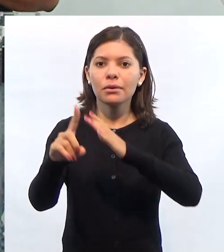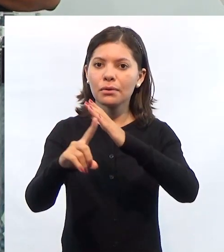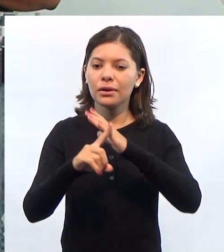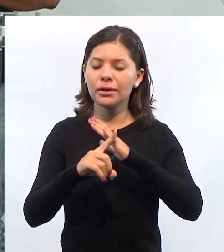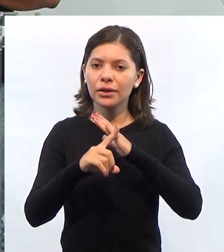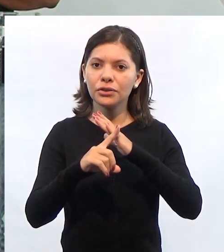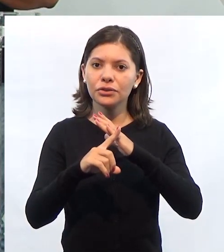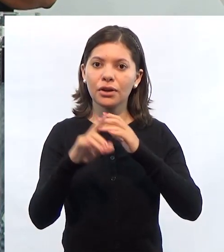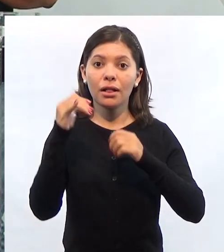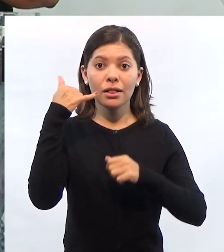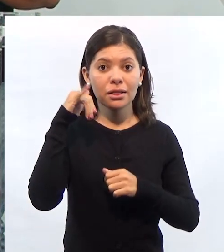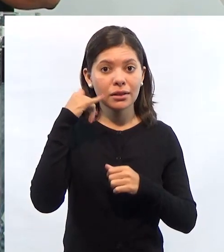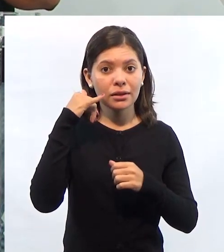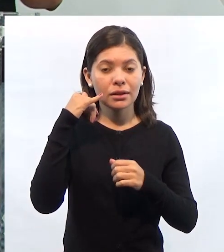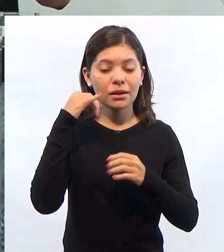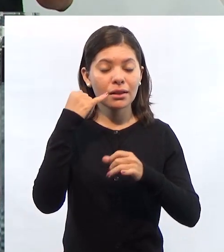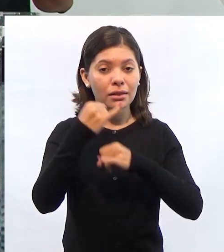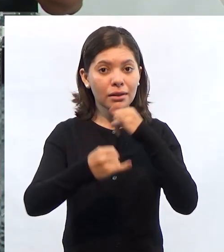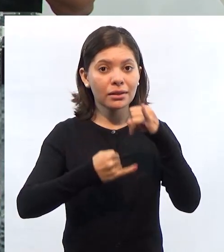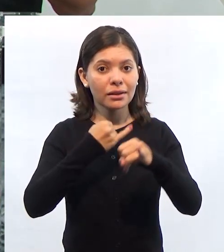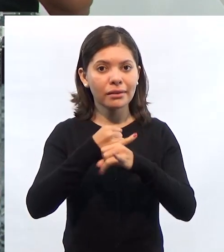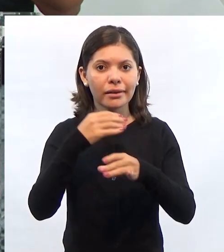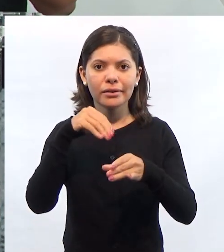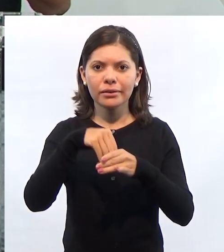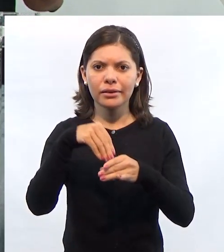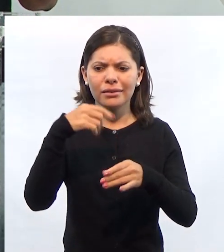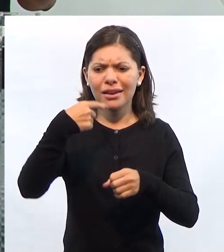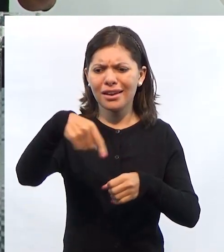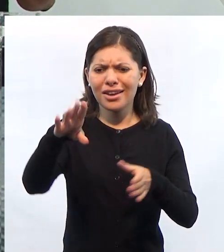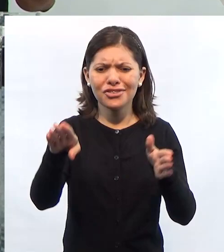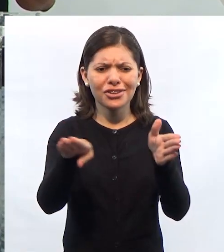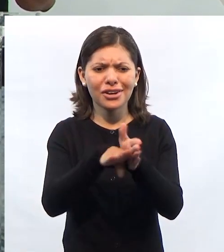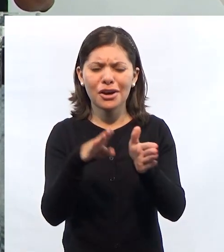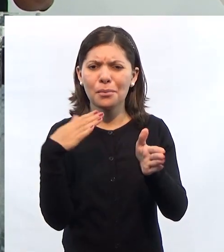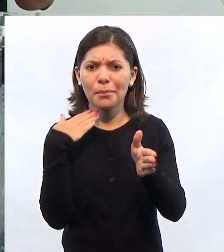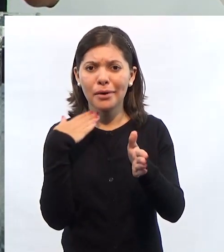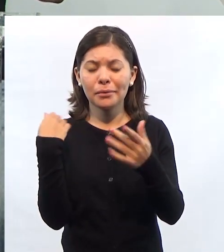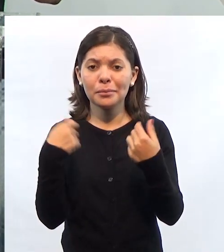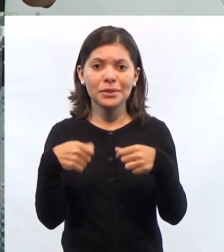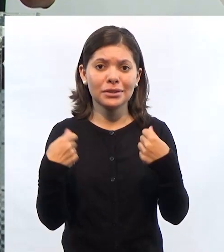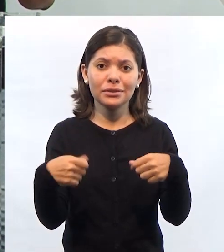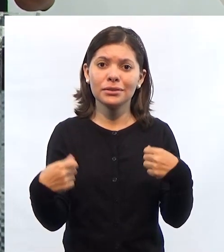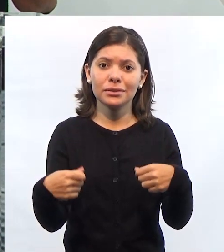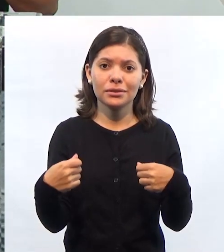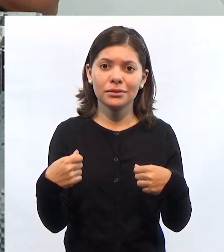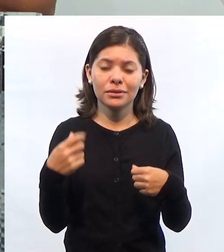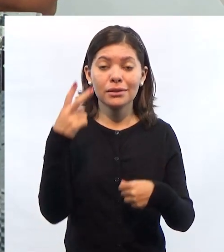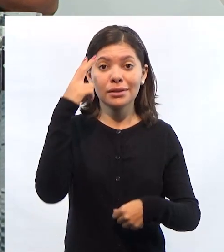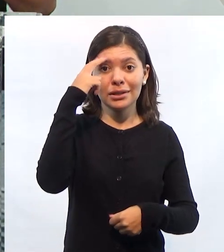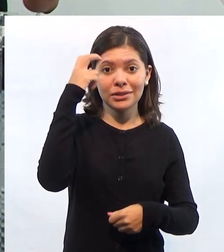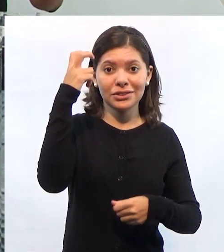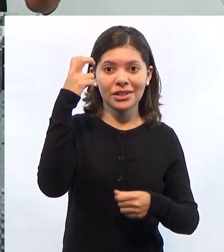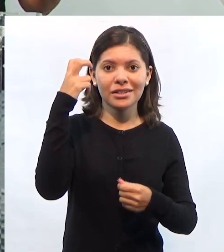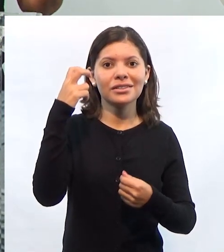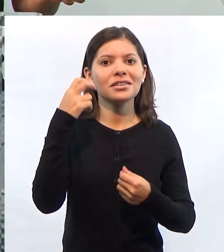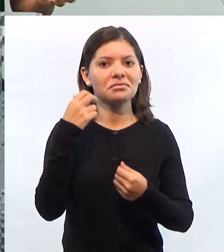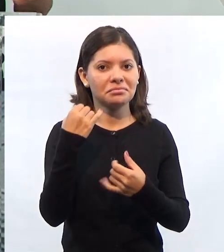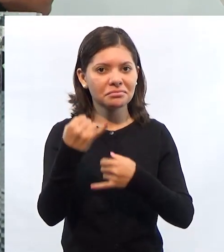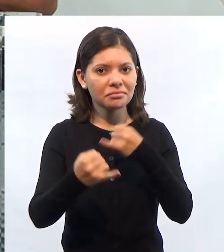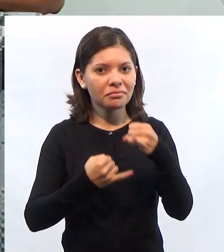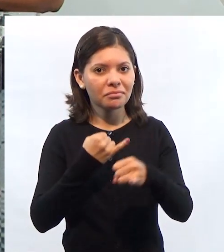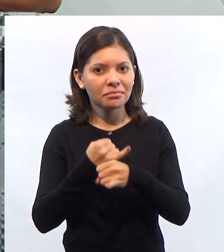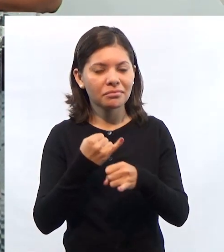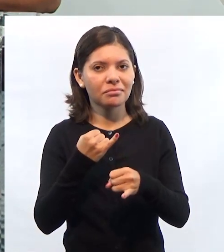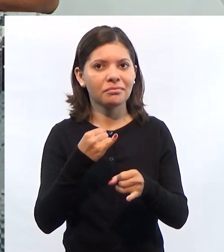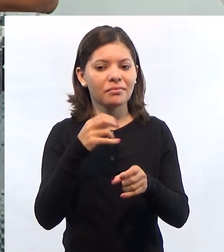o cliente seja atendido via internet sem precisar ir ao banco então inteligência artificial para atender e reduzir